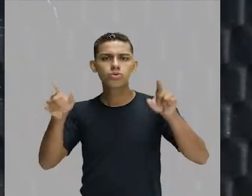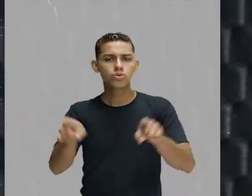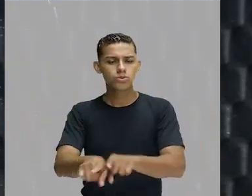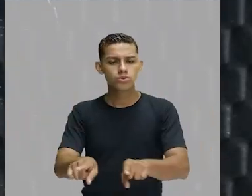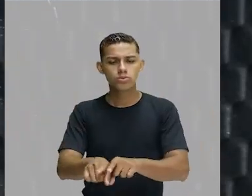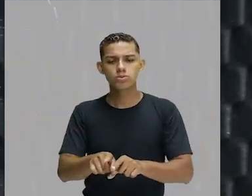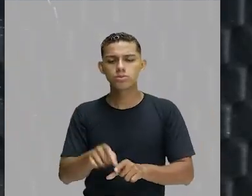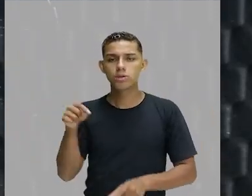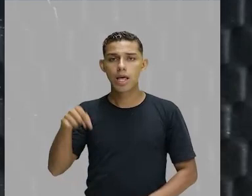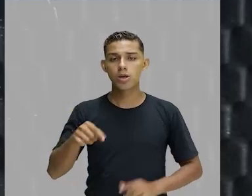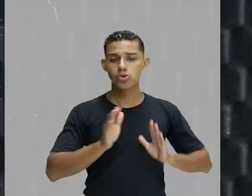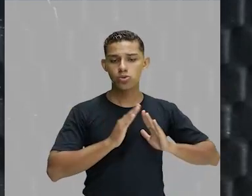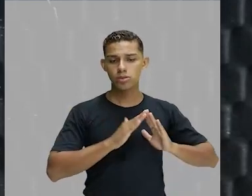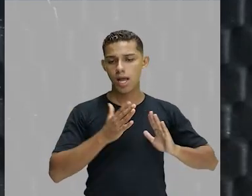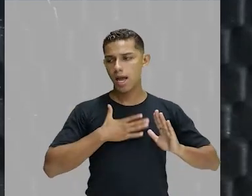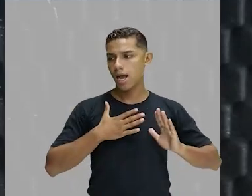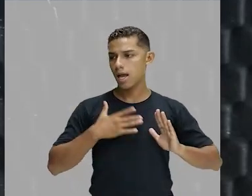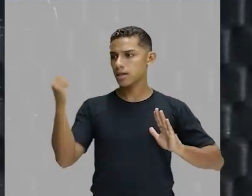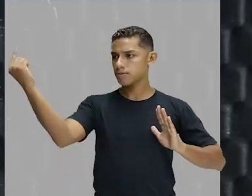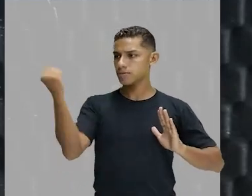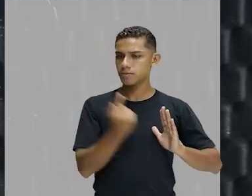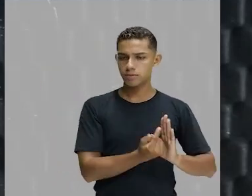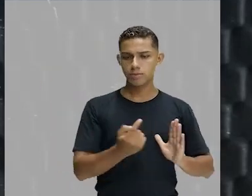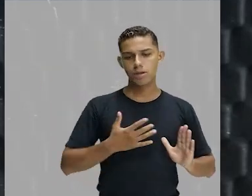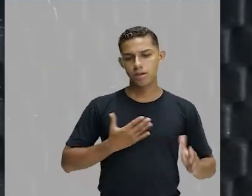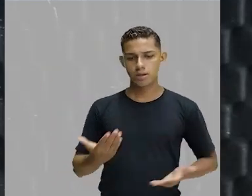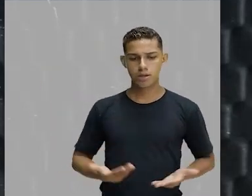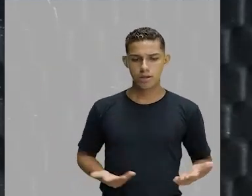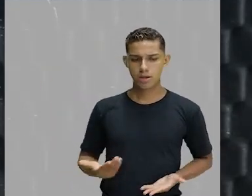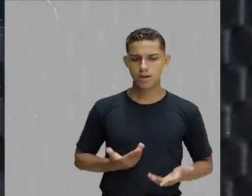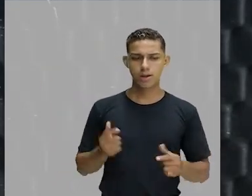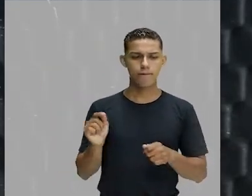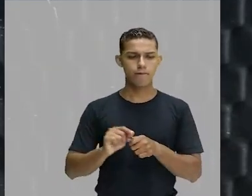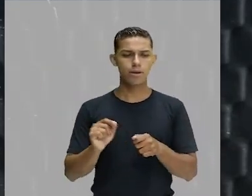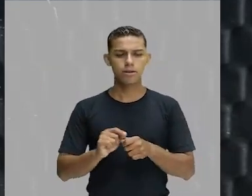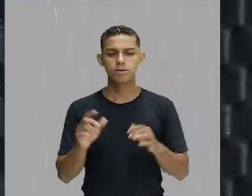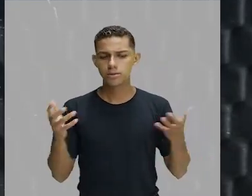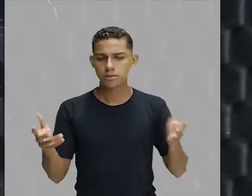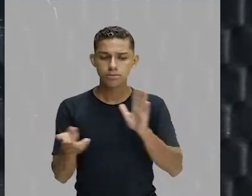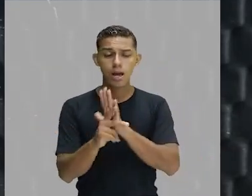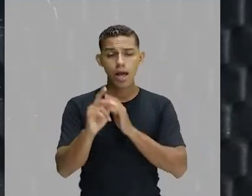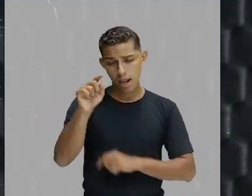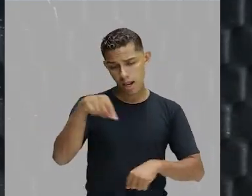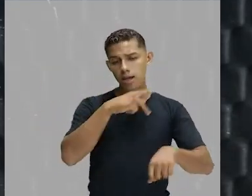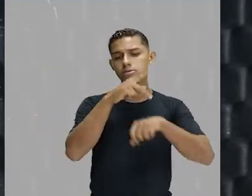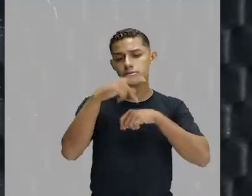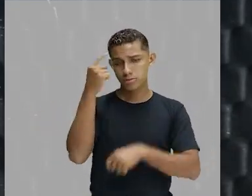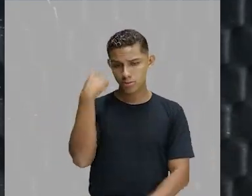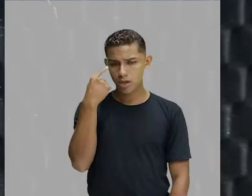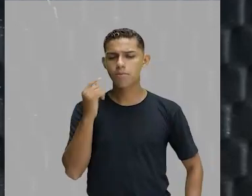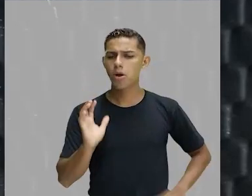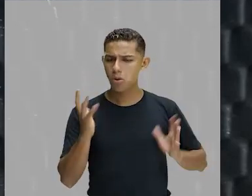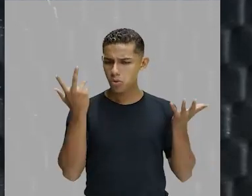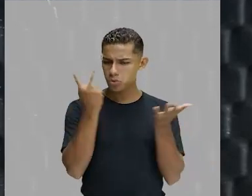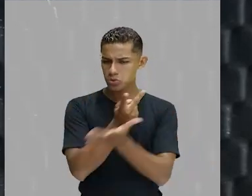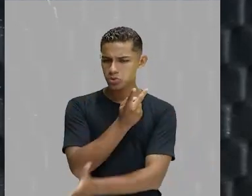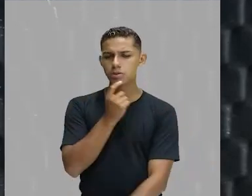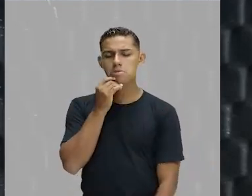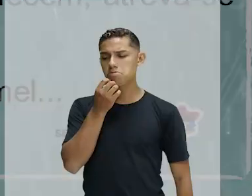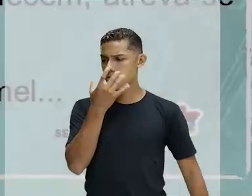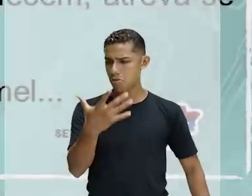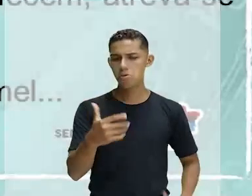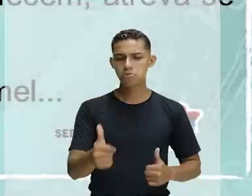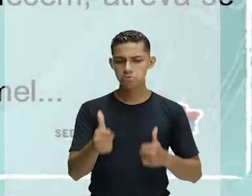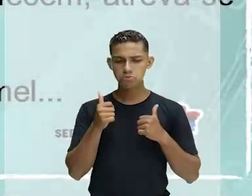trabalho que o dono da casa faz e os seus empregados fazem, tá? Mas lá na Espanha acontece e está